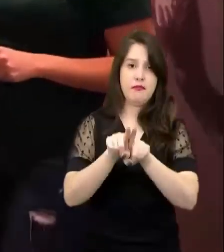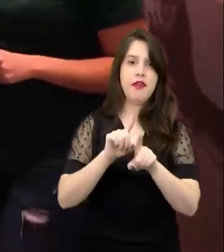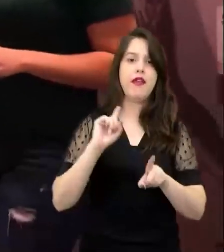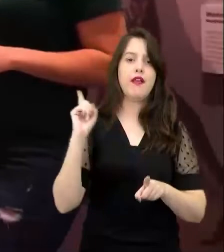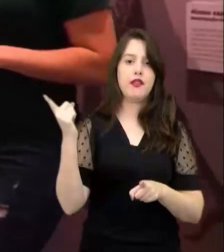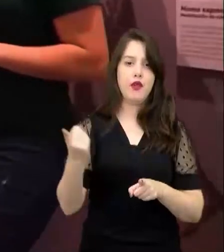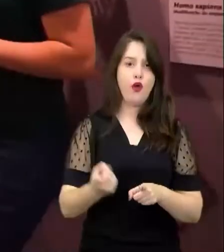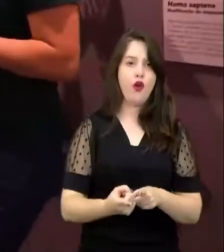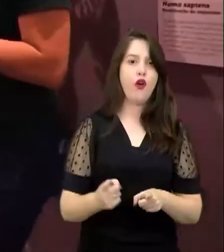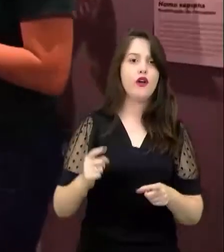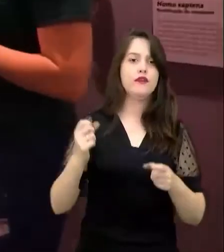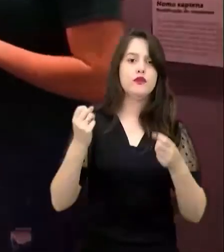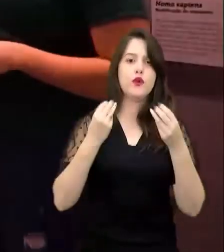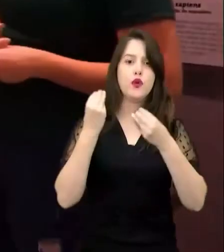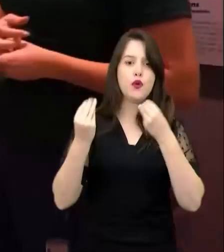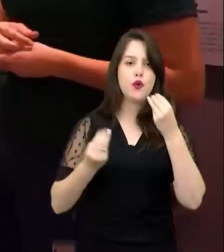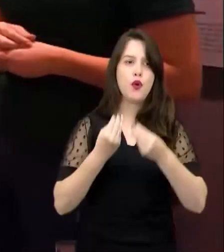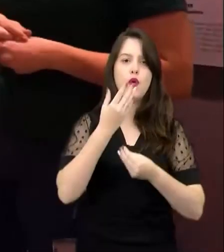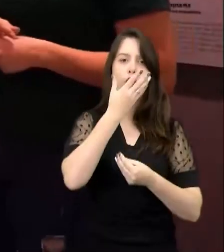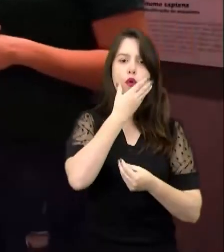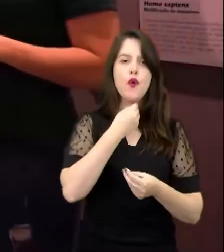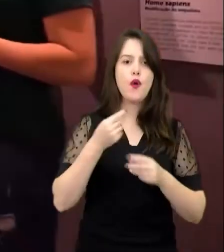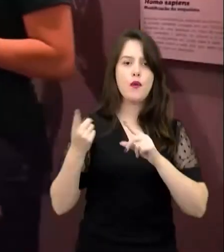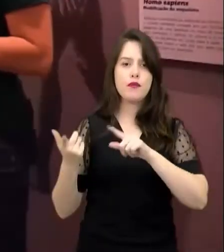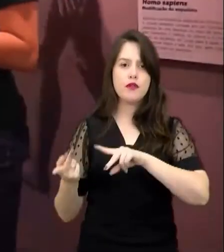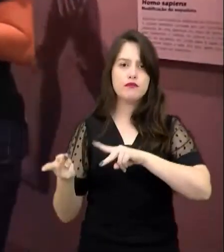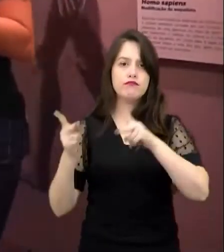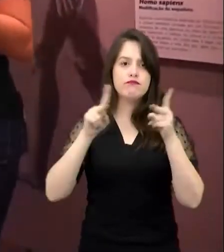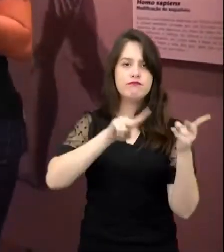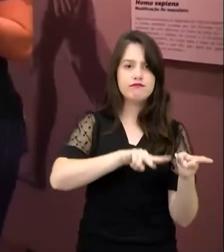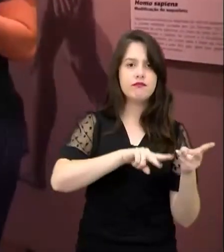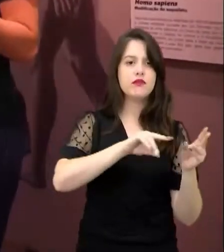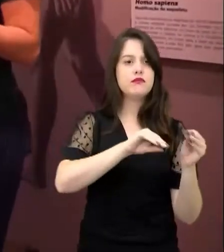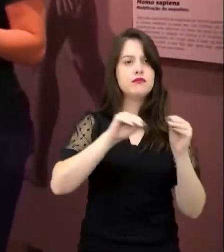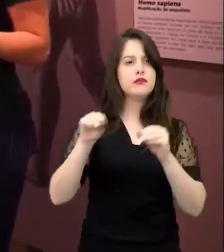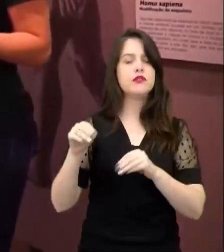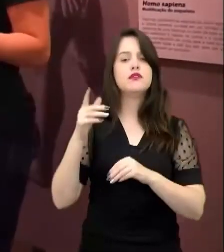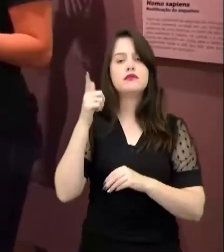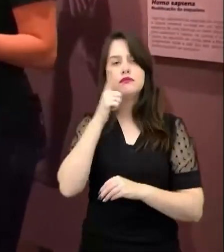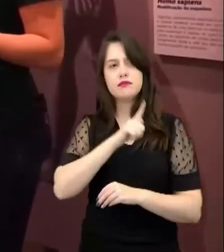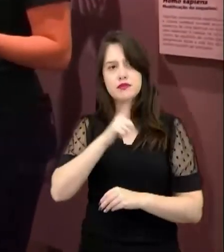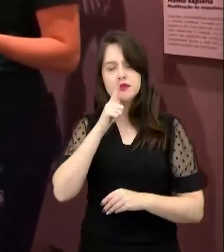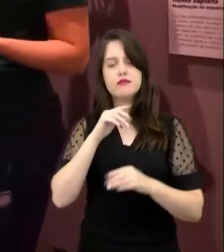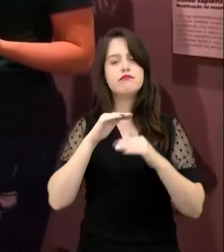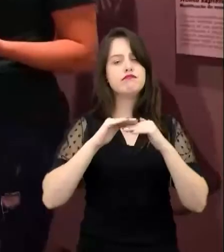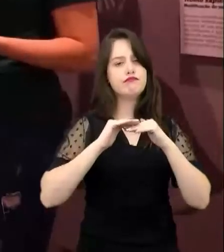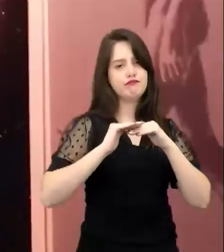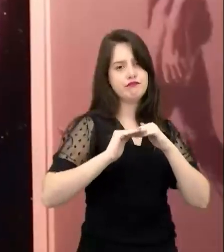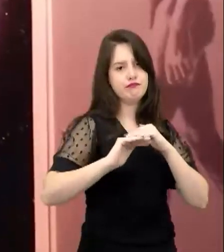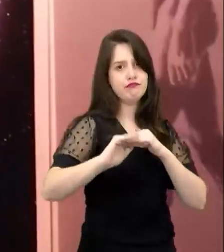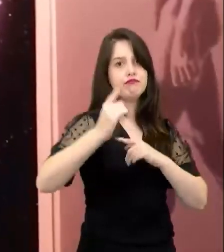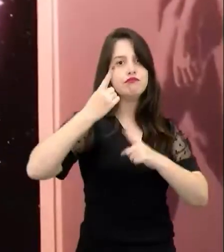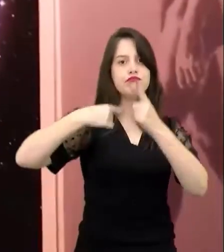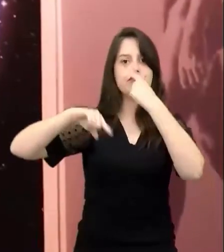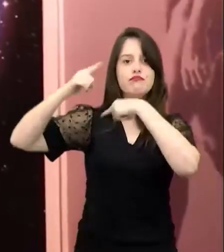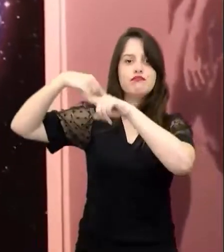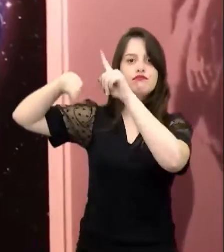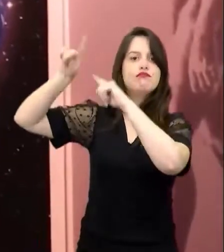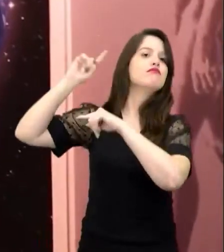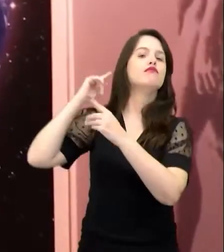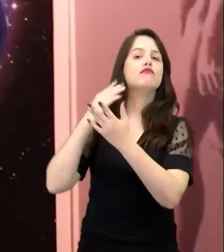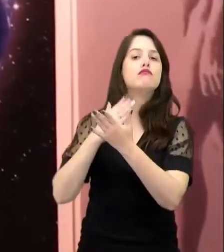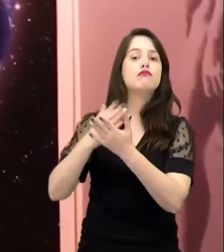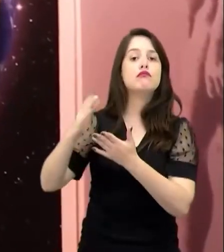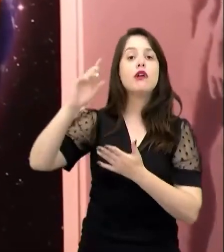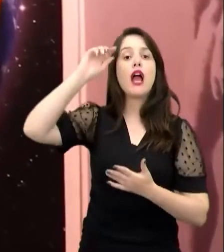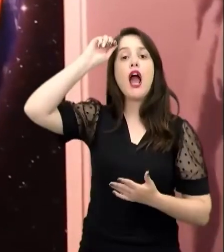aqui, né, como esses homens migraram, né? Isso mesmo. Então, a linhagem evolutiva humana, ela surgiu no continente africano mesmo,